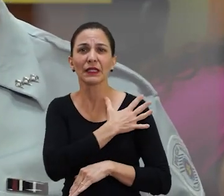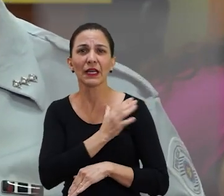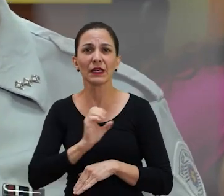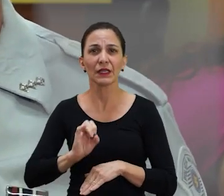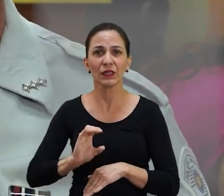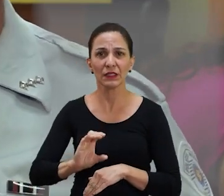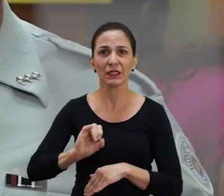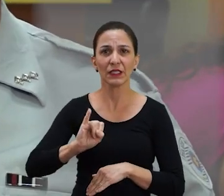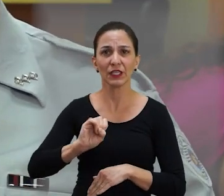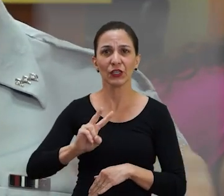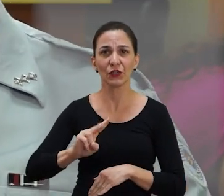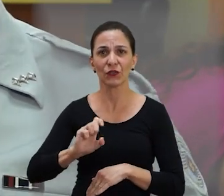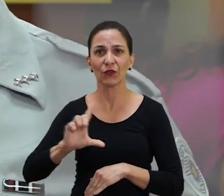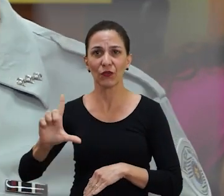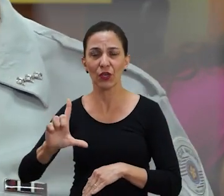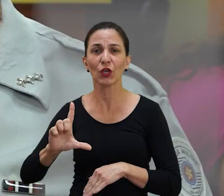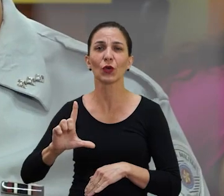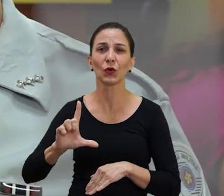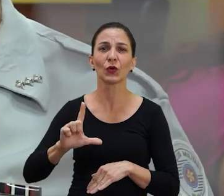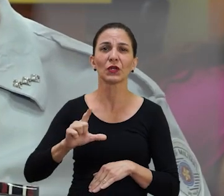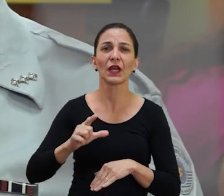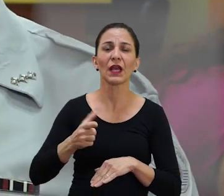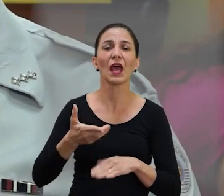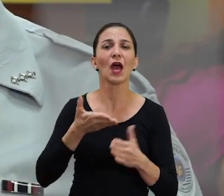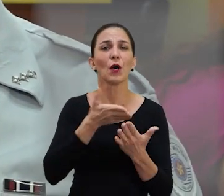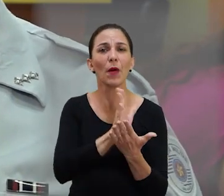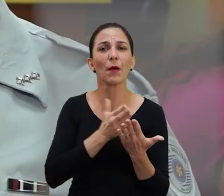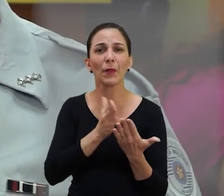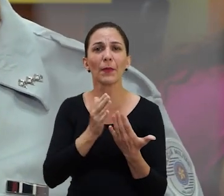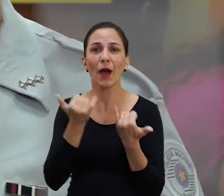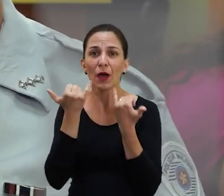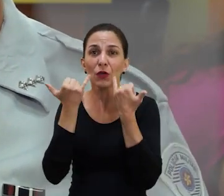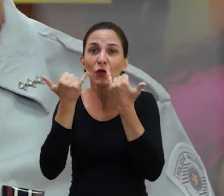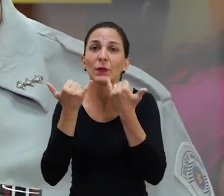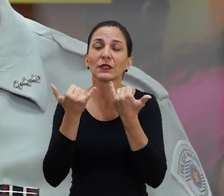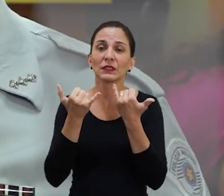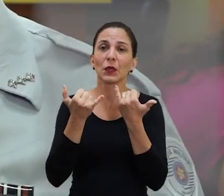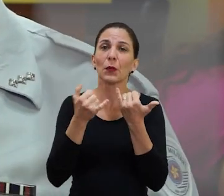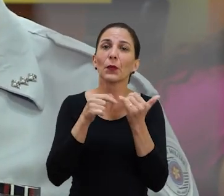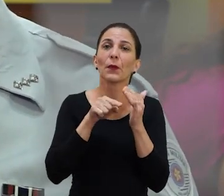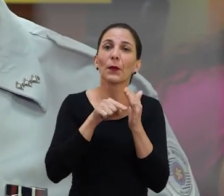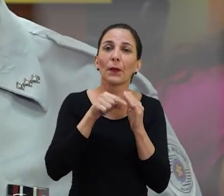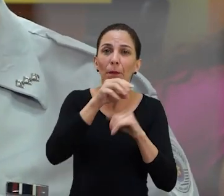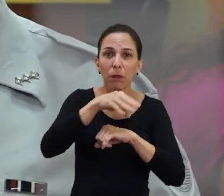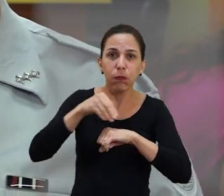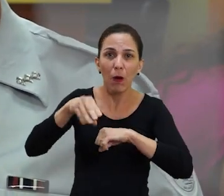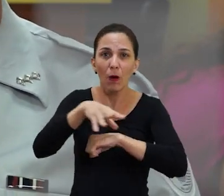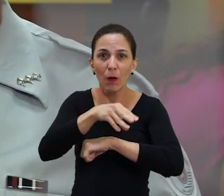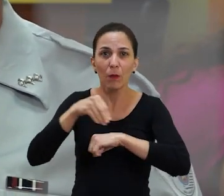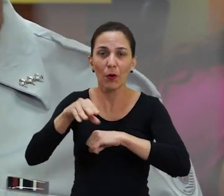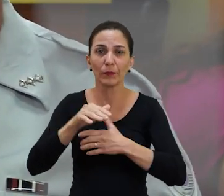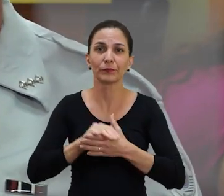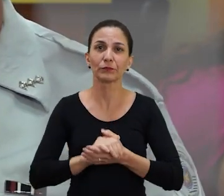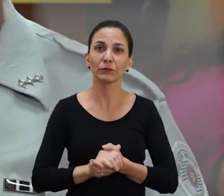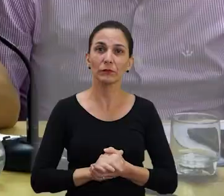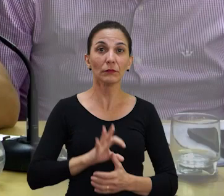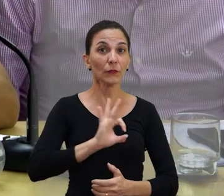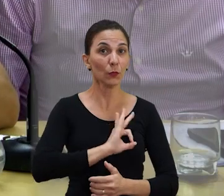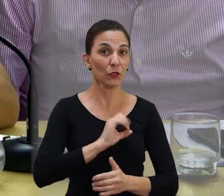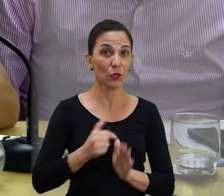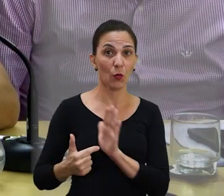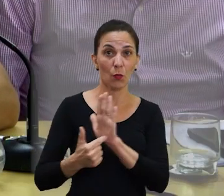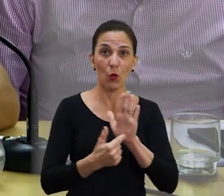polícia militar é muito um hoje existem vários outros canais e que essa informação pode ser compartilhada